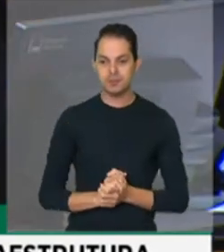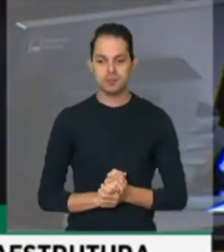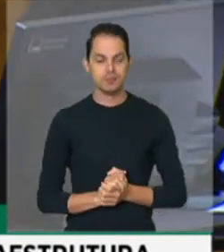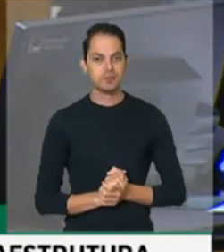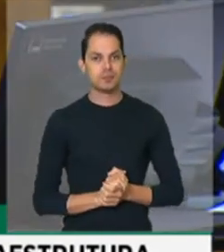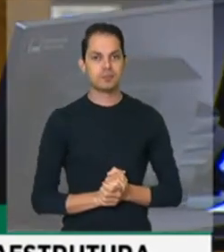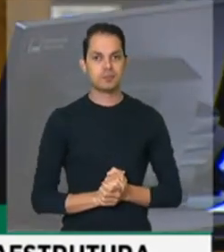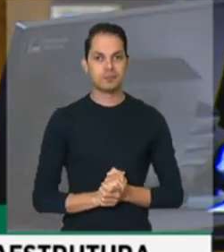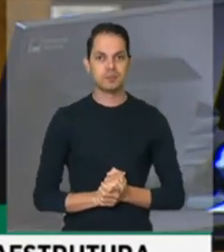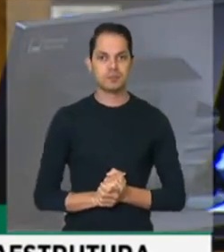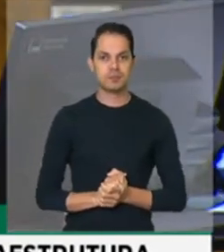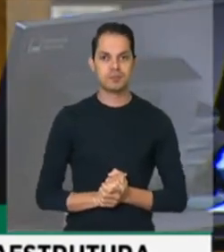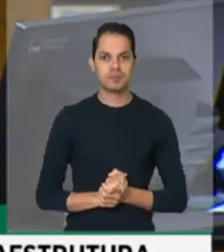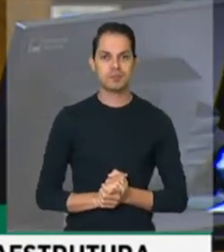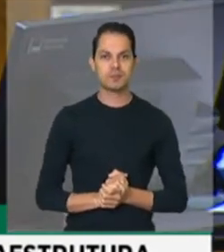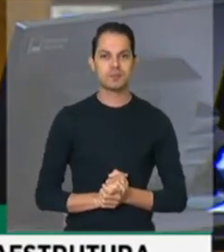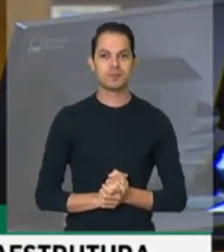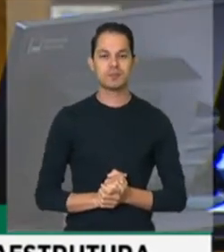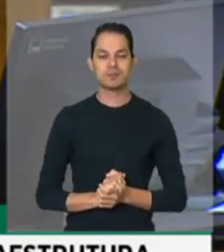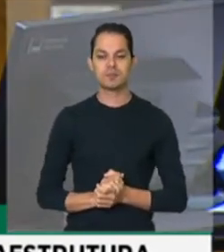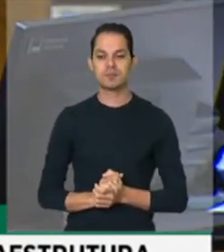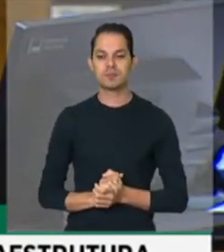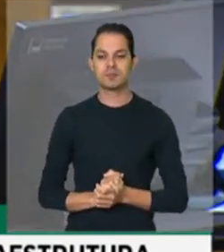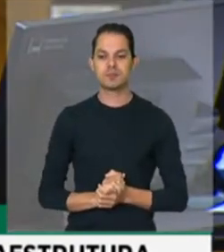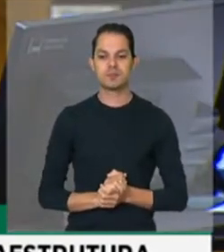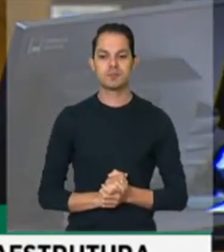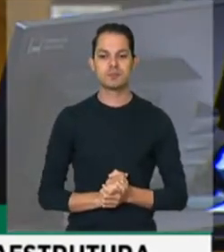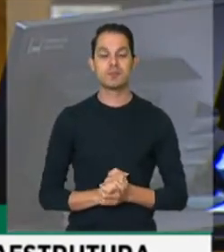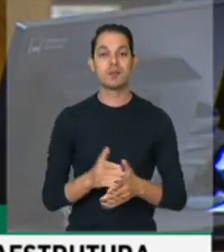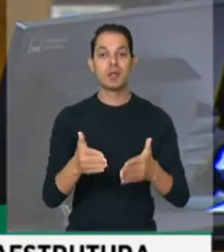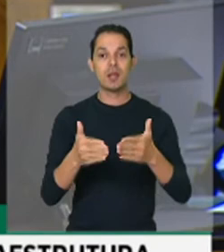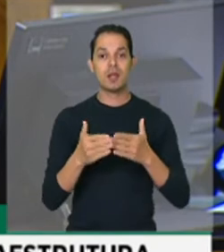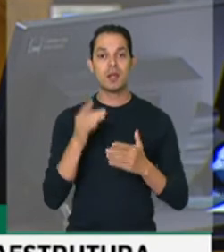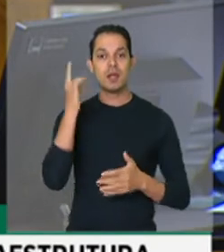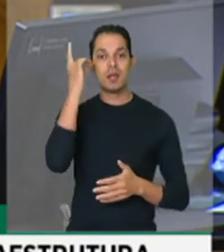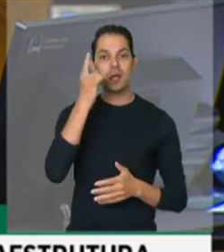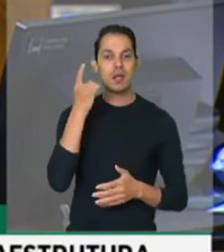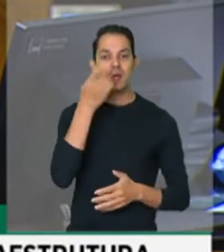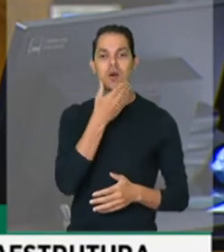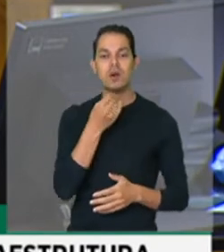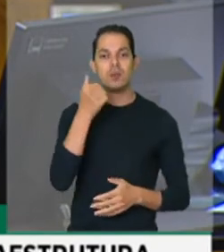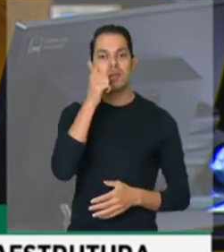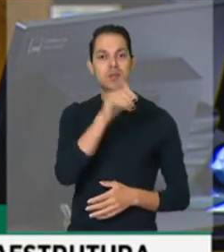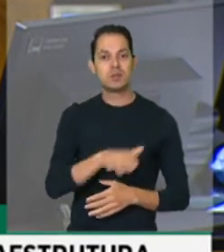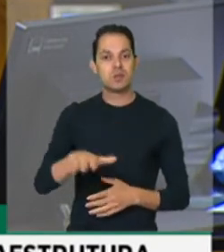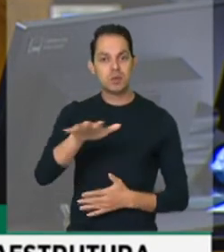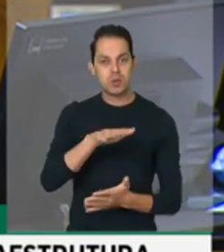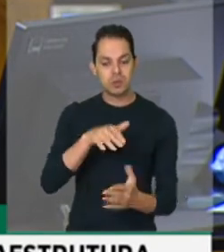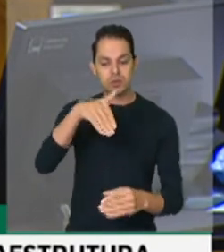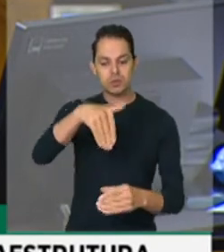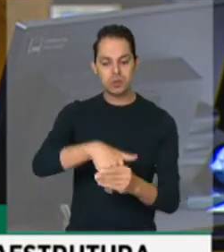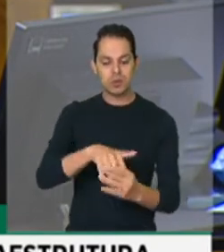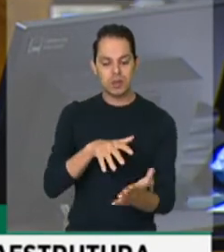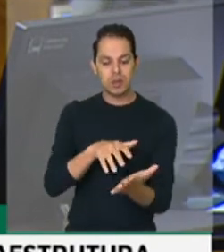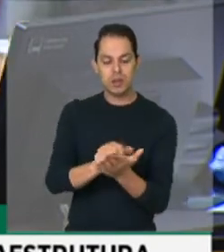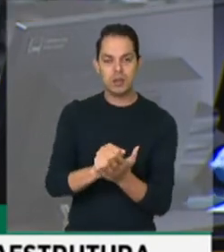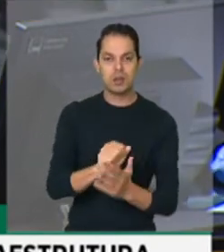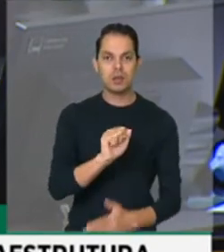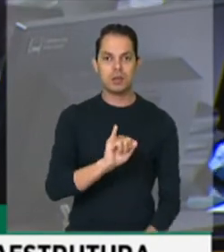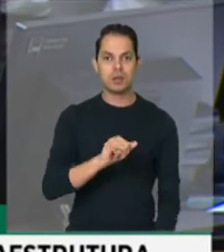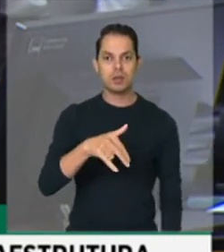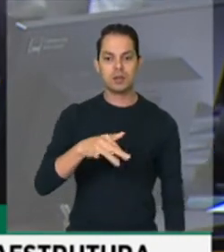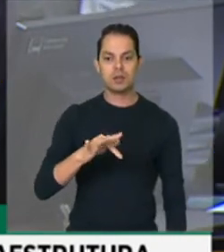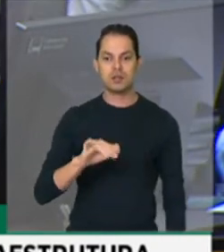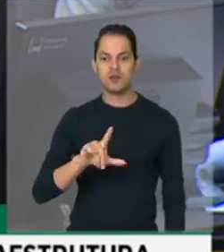A presidência solicita às senhoras deputadas e aos senhores deputados que registrem seus votos no folheto parlamentar.